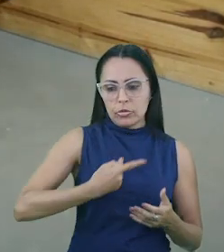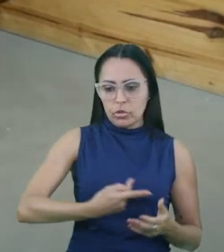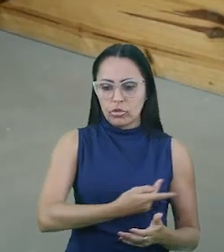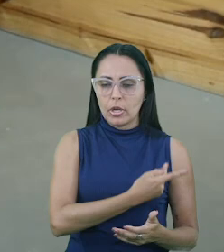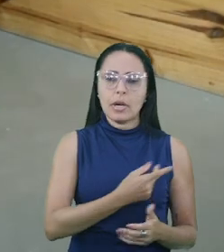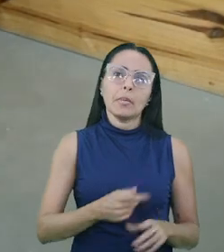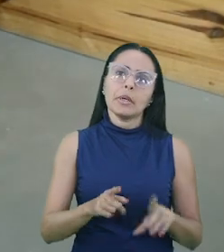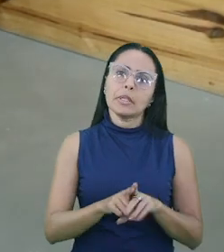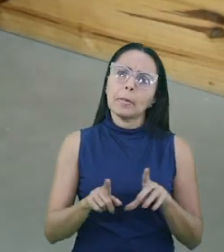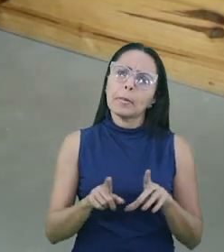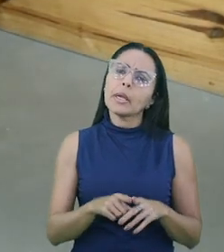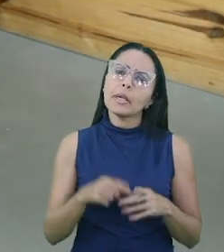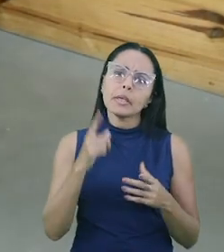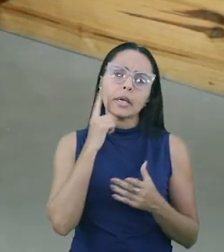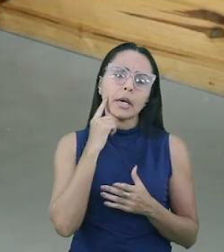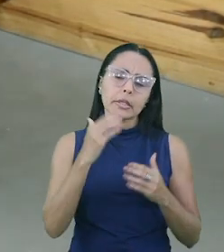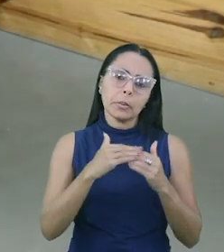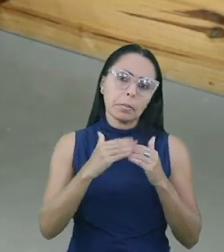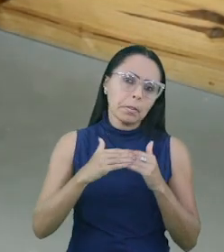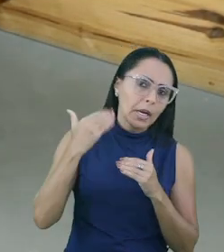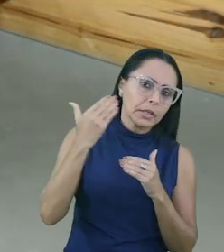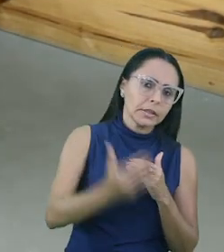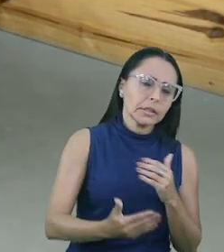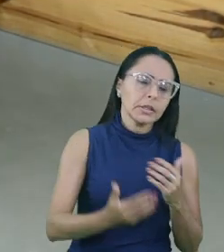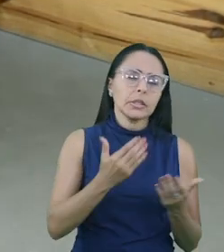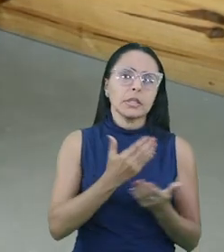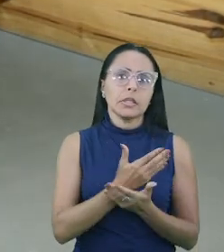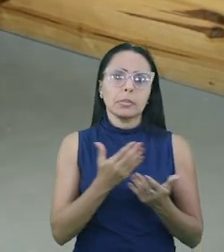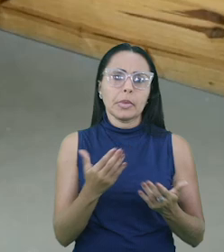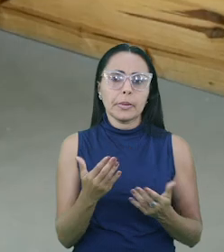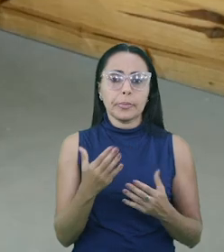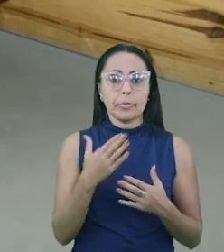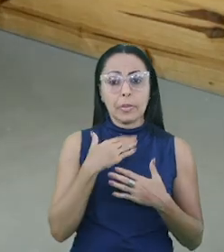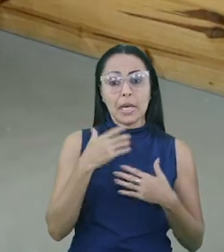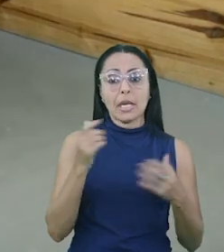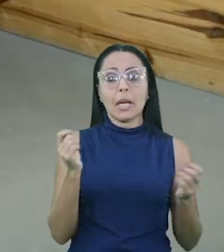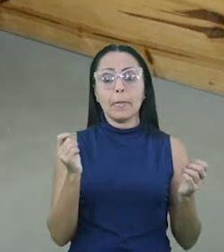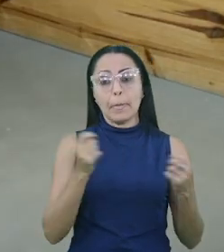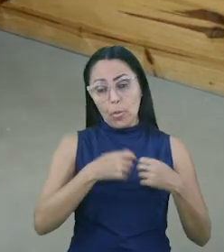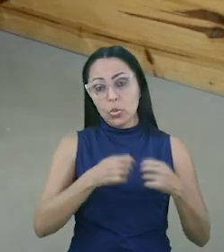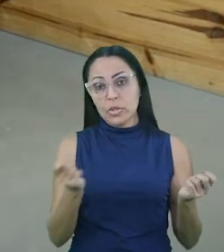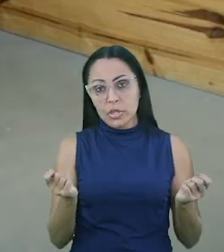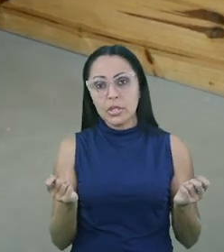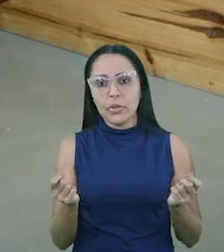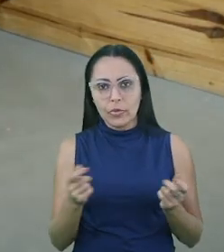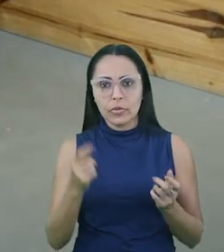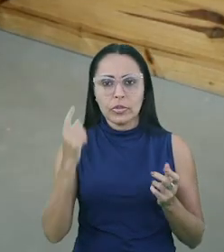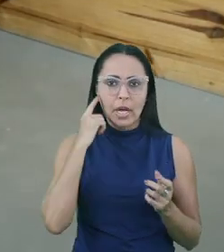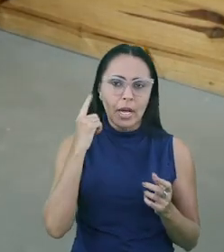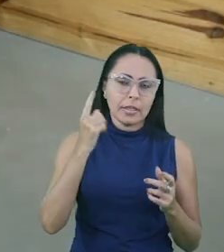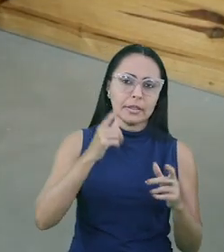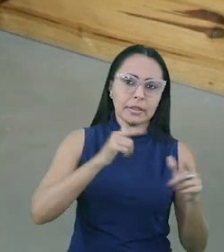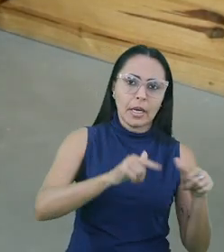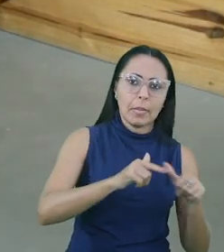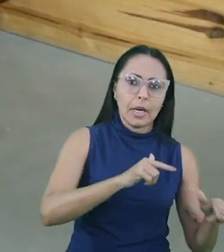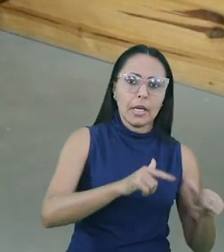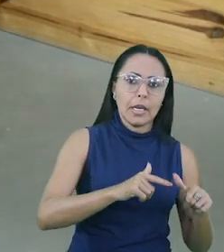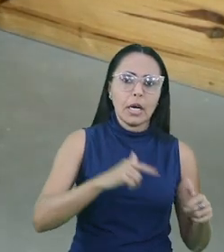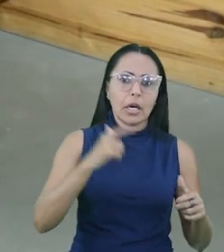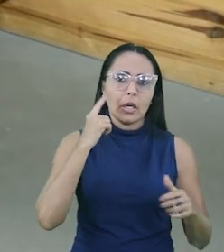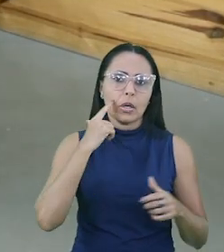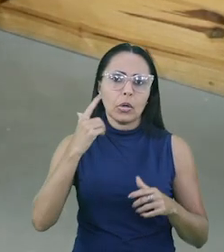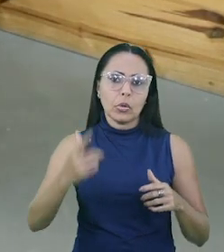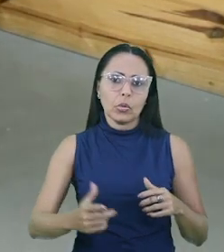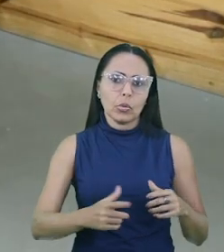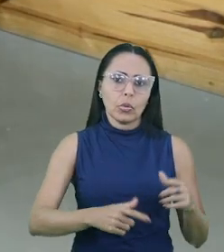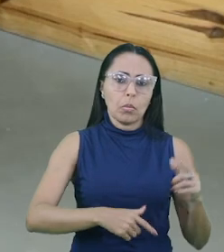certo momento eu parti para o stencil porque para mim era mais possível trabalhar com moldes vazados. E aí depois